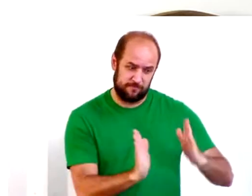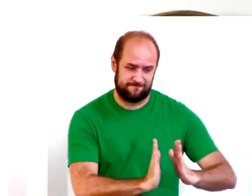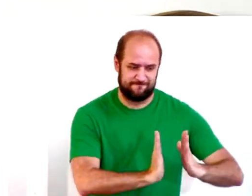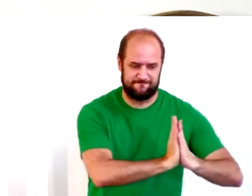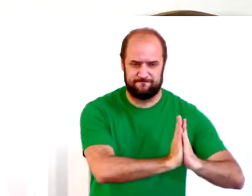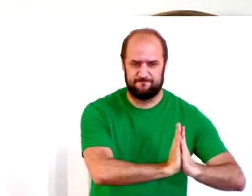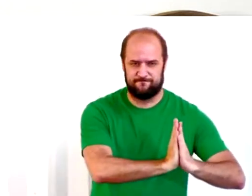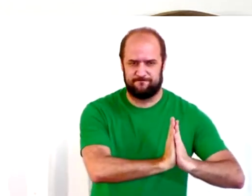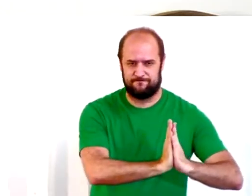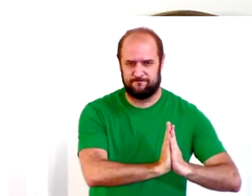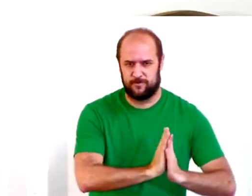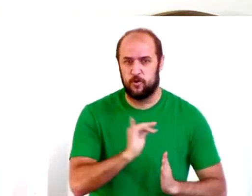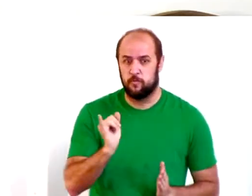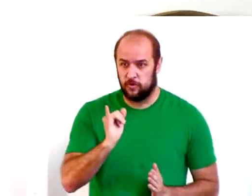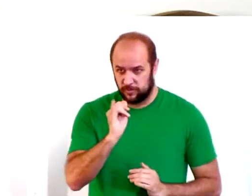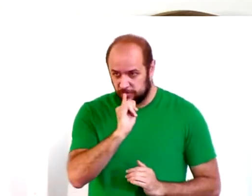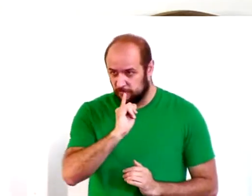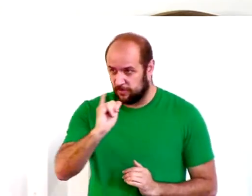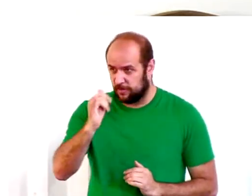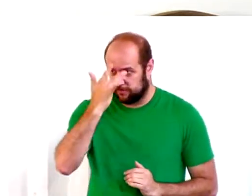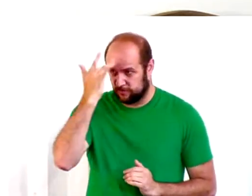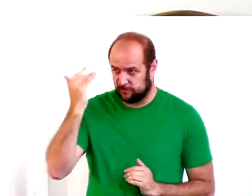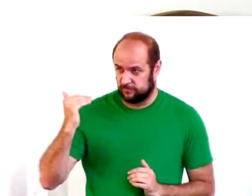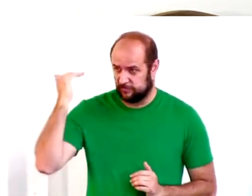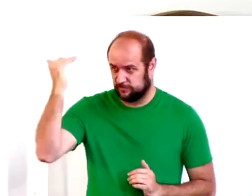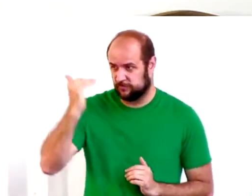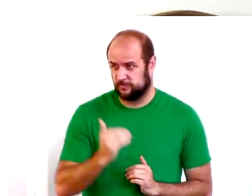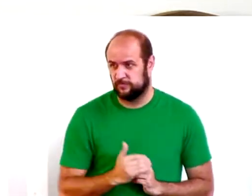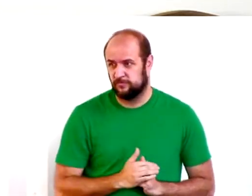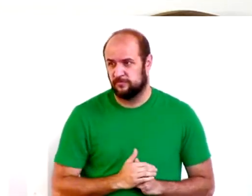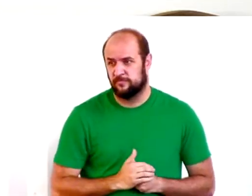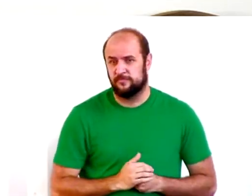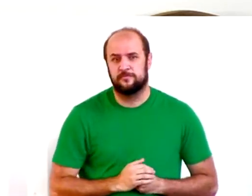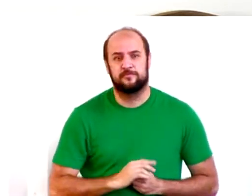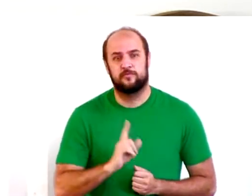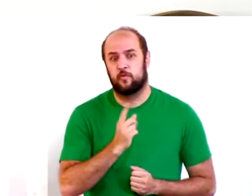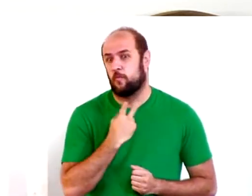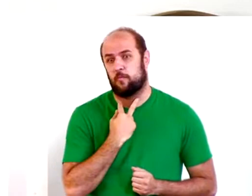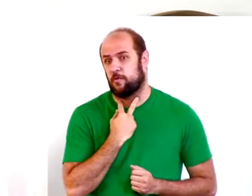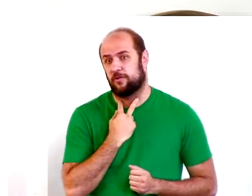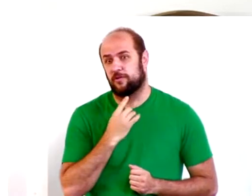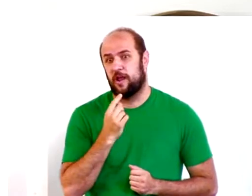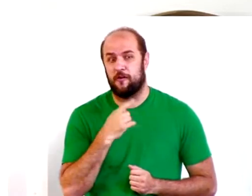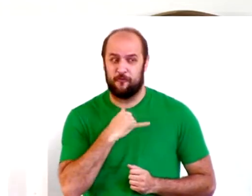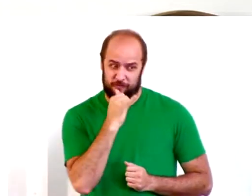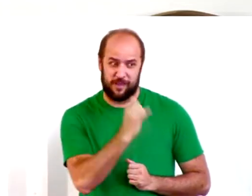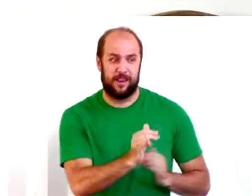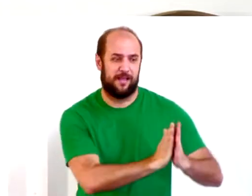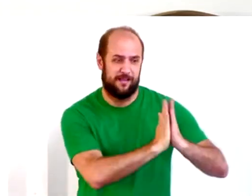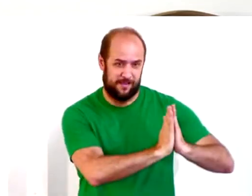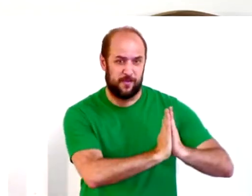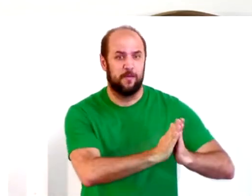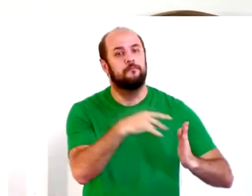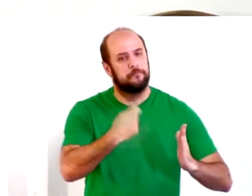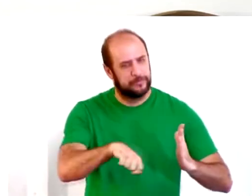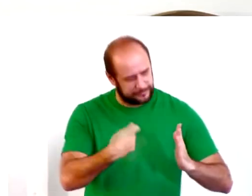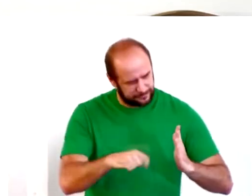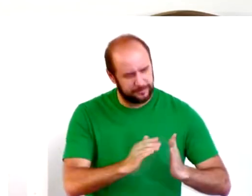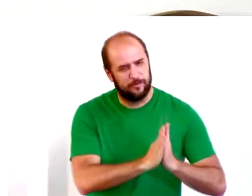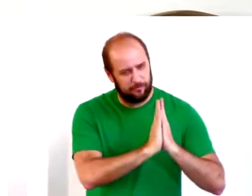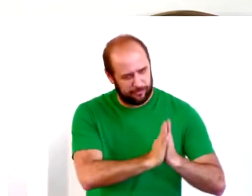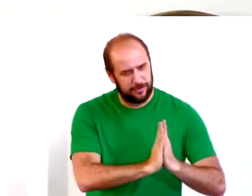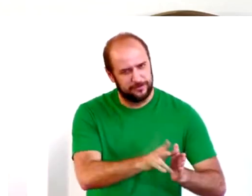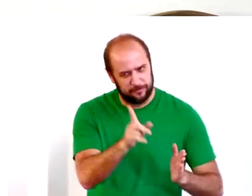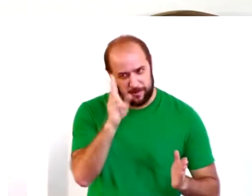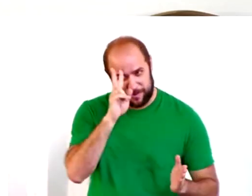É importante falar aos adultos que a gente não pode dar calote de oração. Se a gente coloca a mãozinha, a gente deve orar,